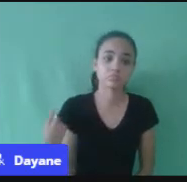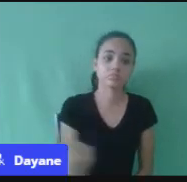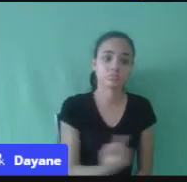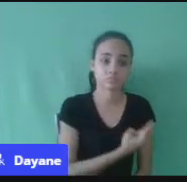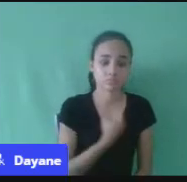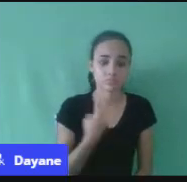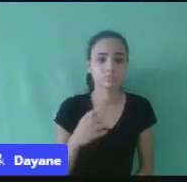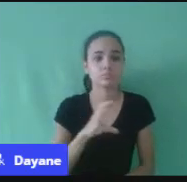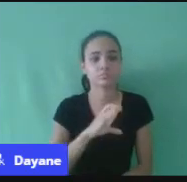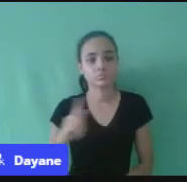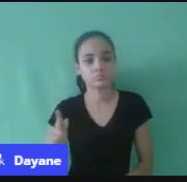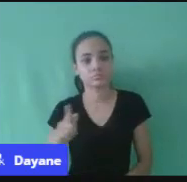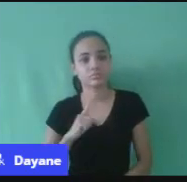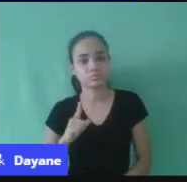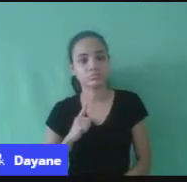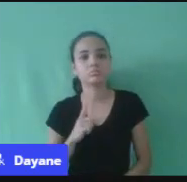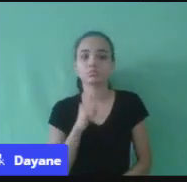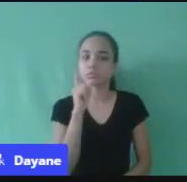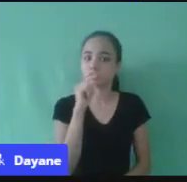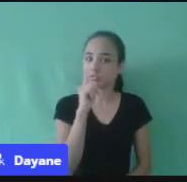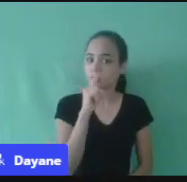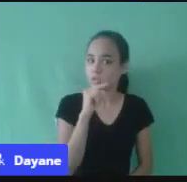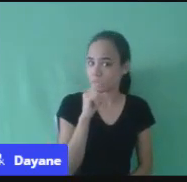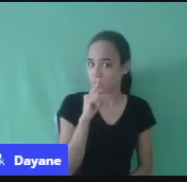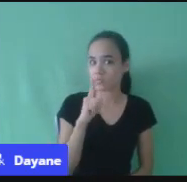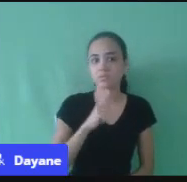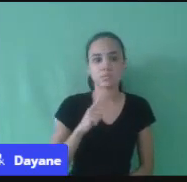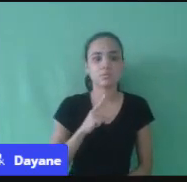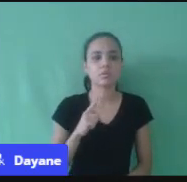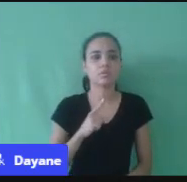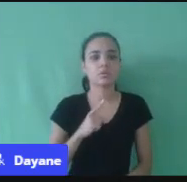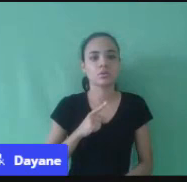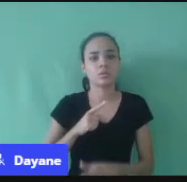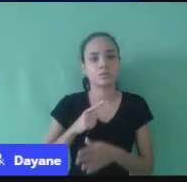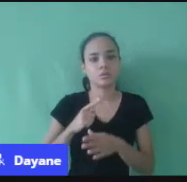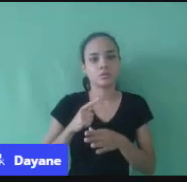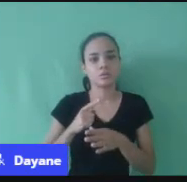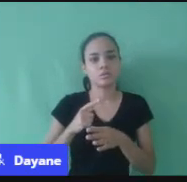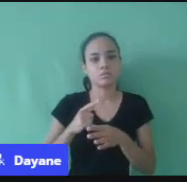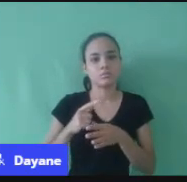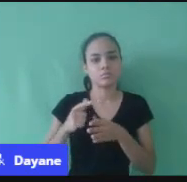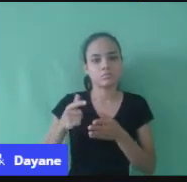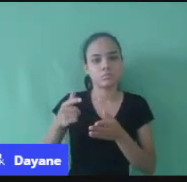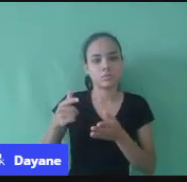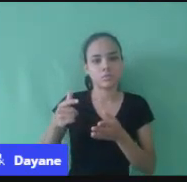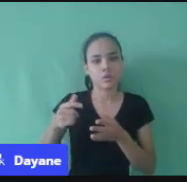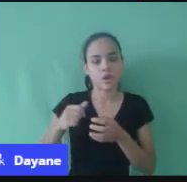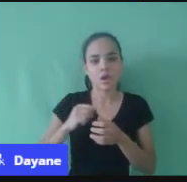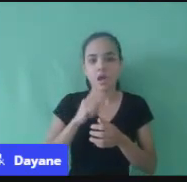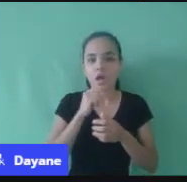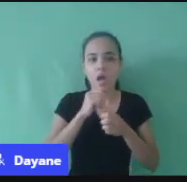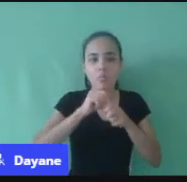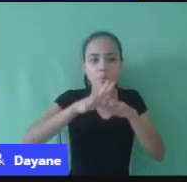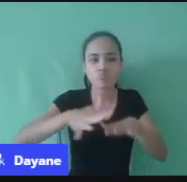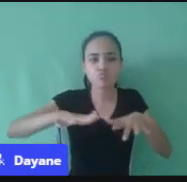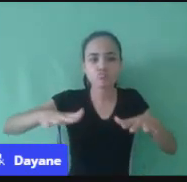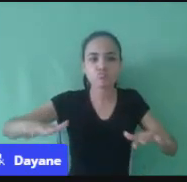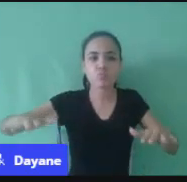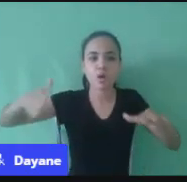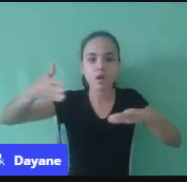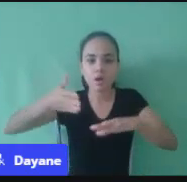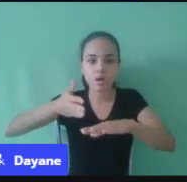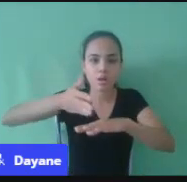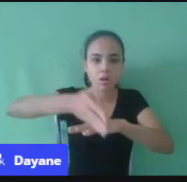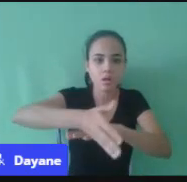lembra, num divisor, na Serra de Maracaju, entre a bacia do Paraná e do Paraguai,